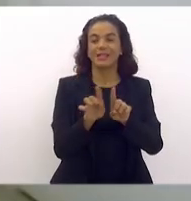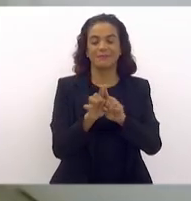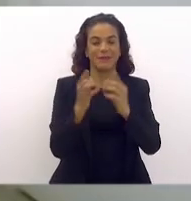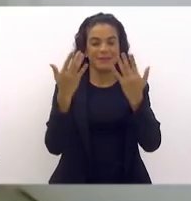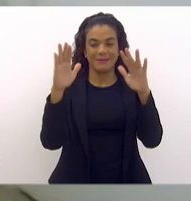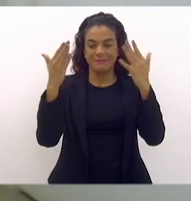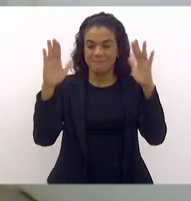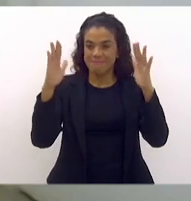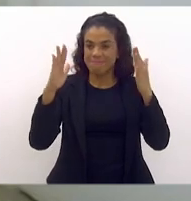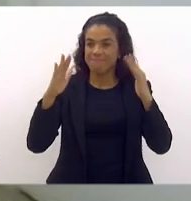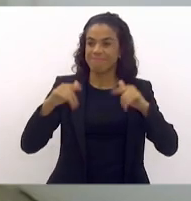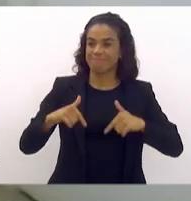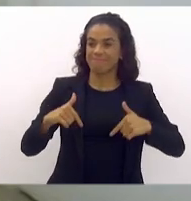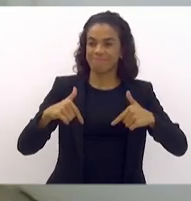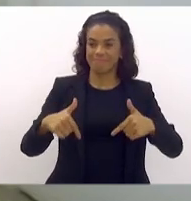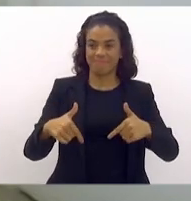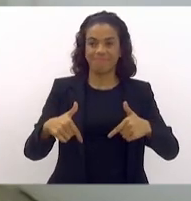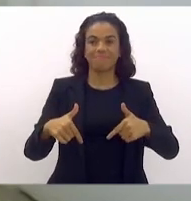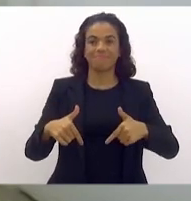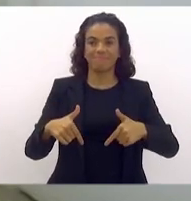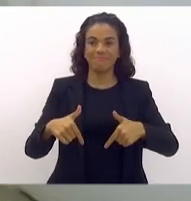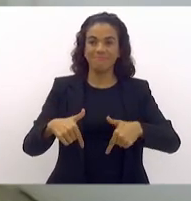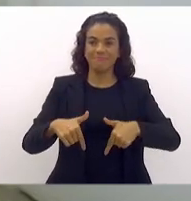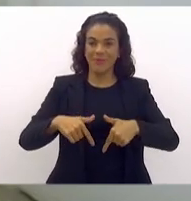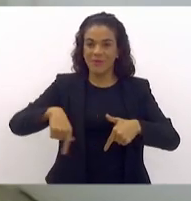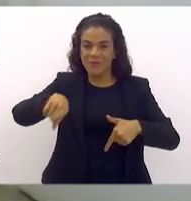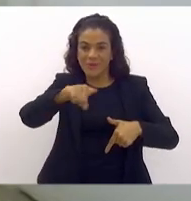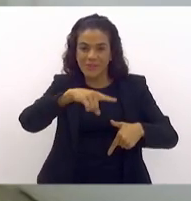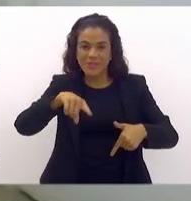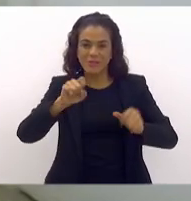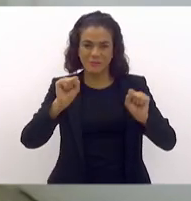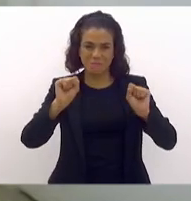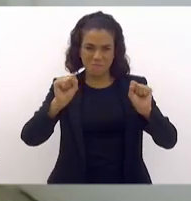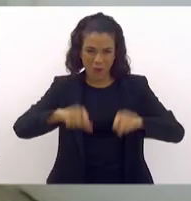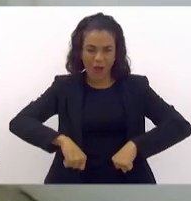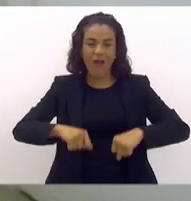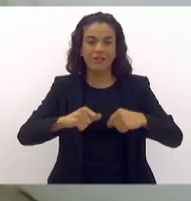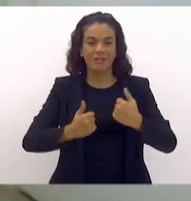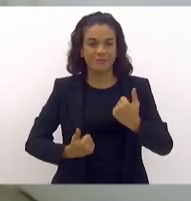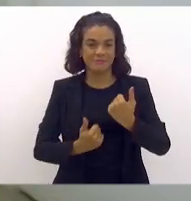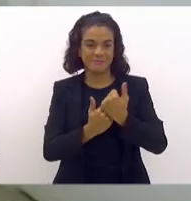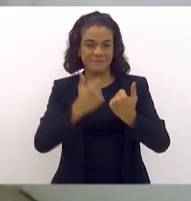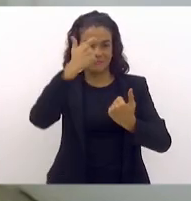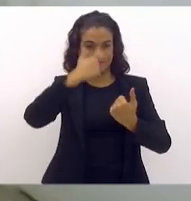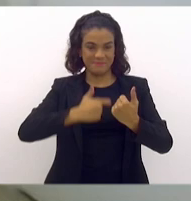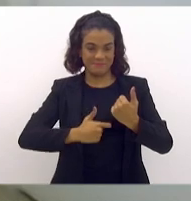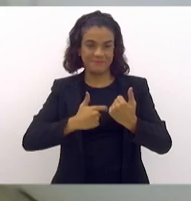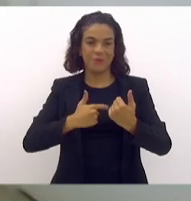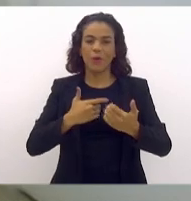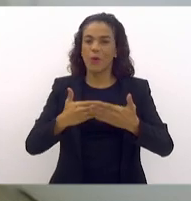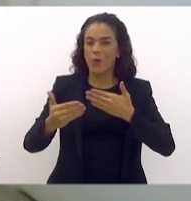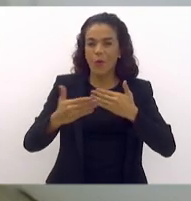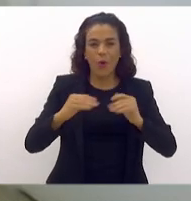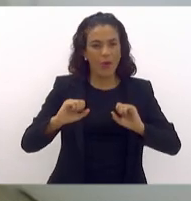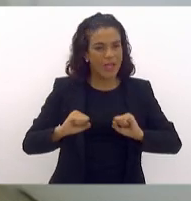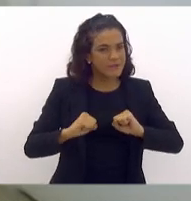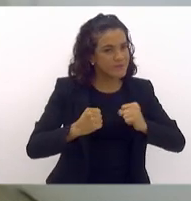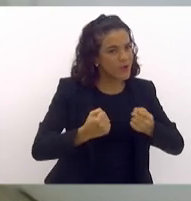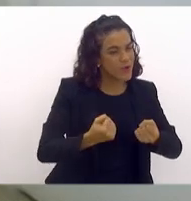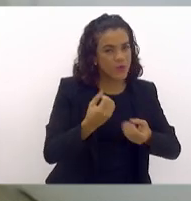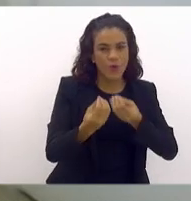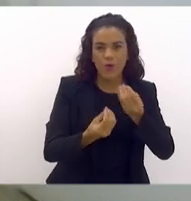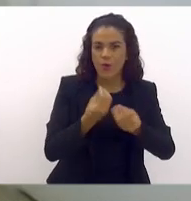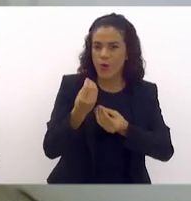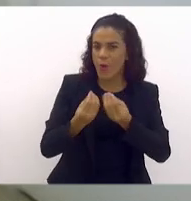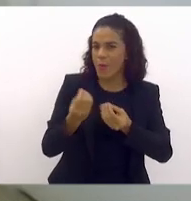pela iniciativa. Acho que vocês podem contar comigo para qualquer esforço nesse sentido, né, de como isso pode